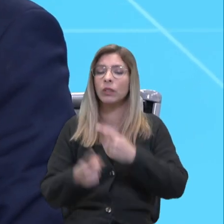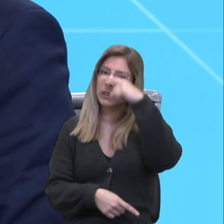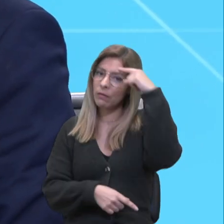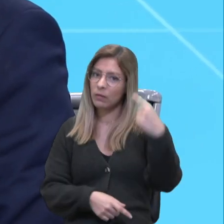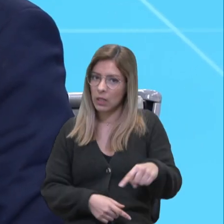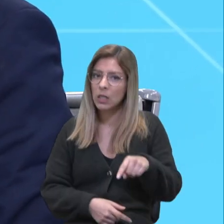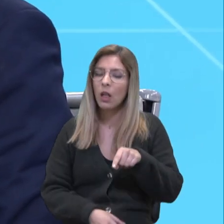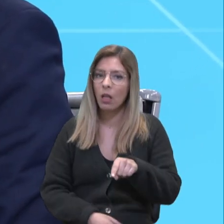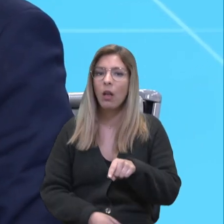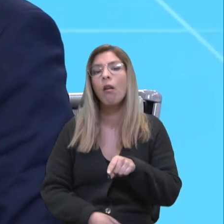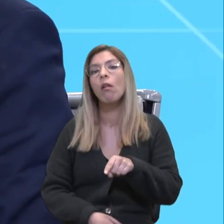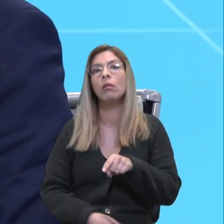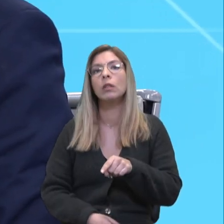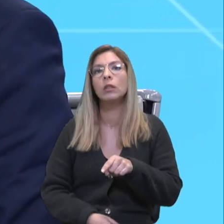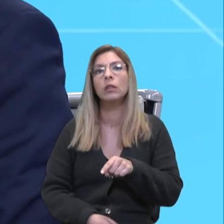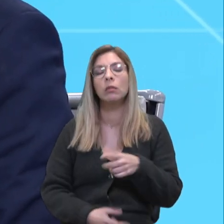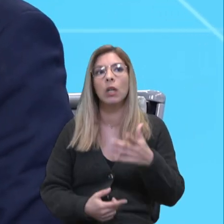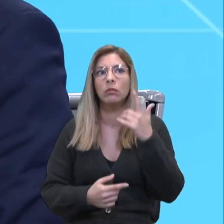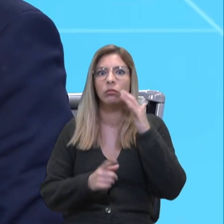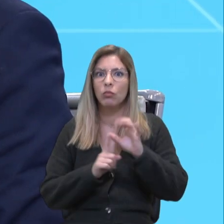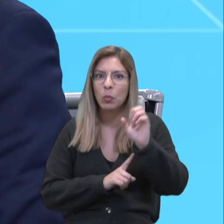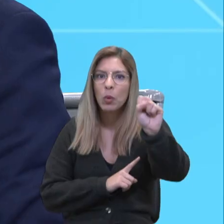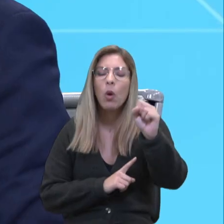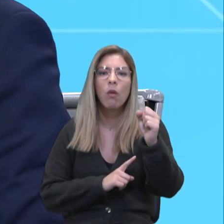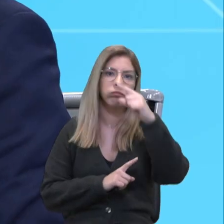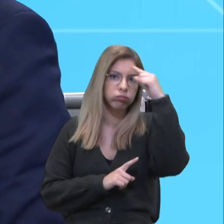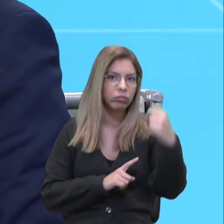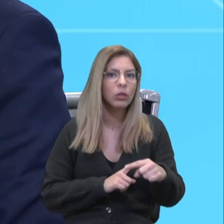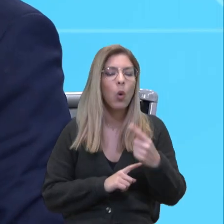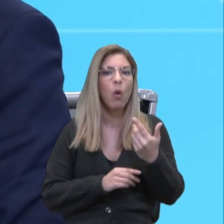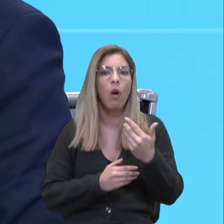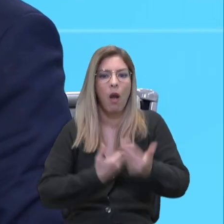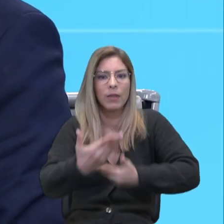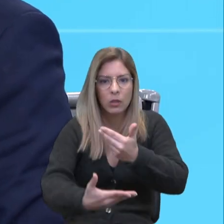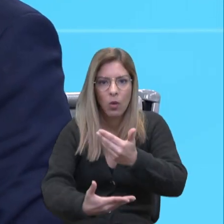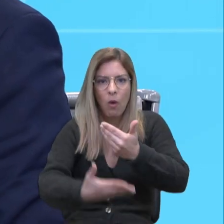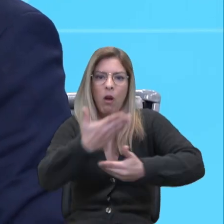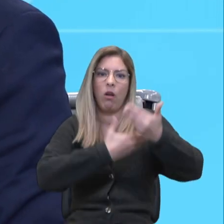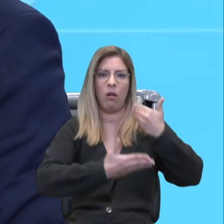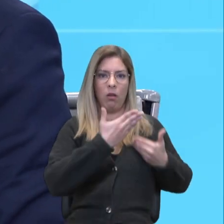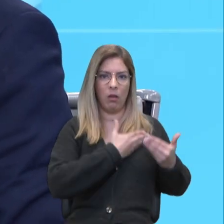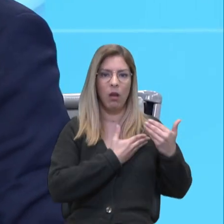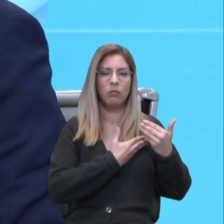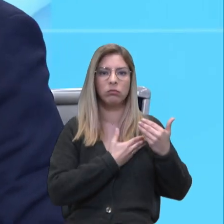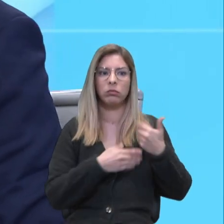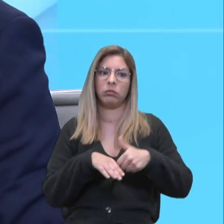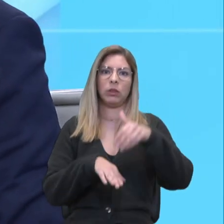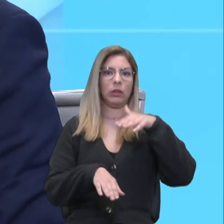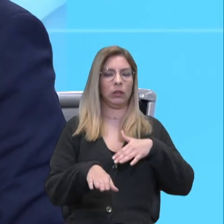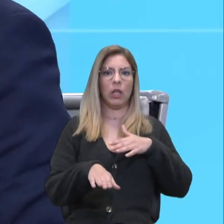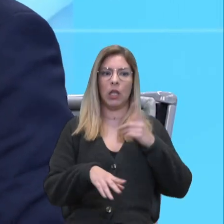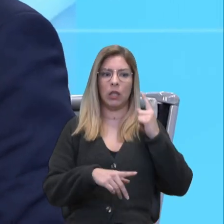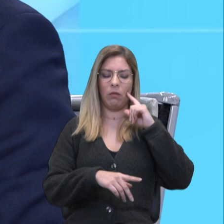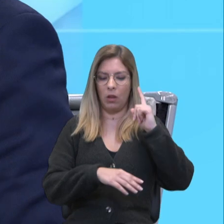dificílima de a enfrentar, de a superar, nos avanços e recuos, no passo atrás para dois à